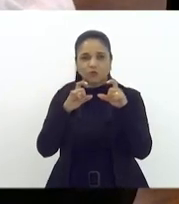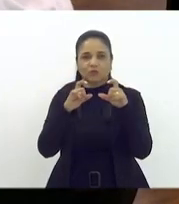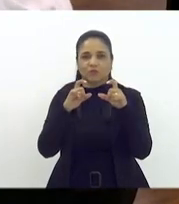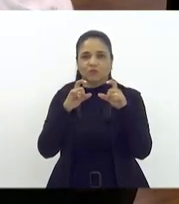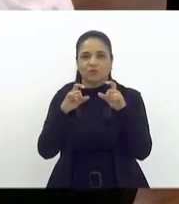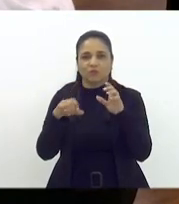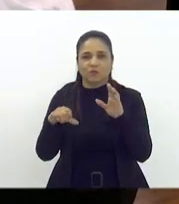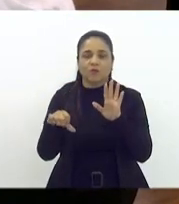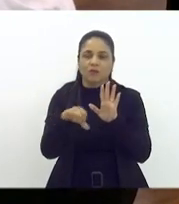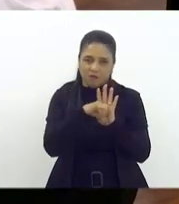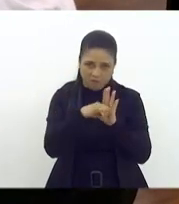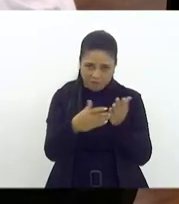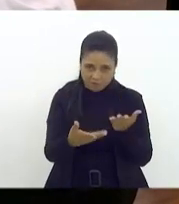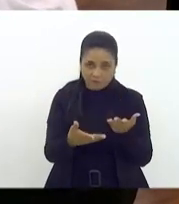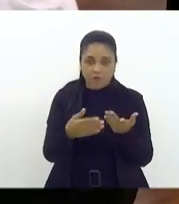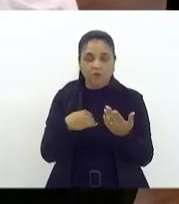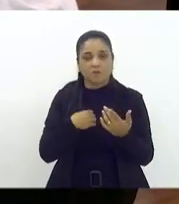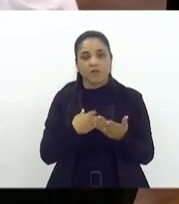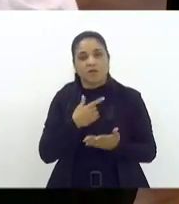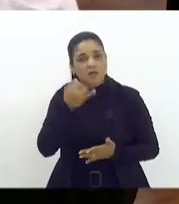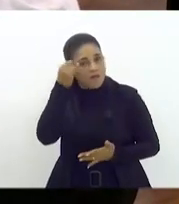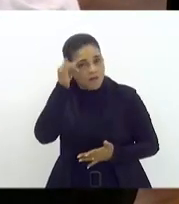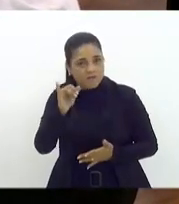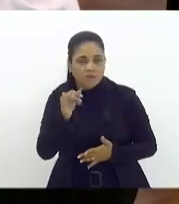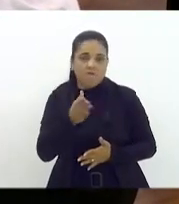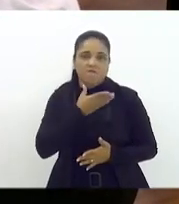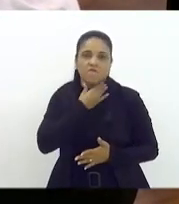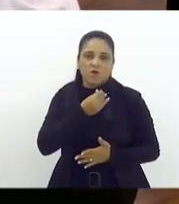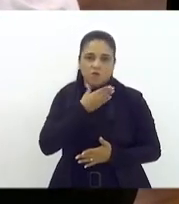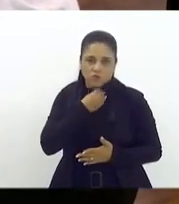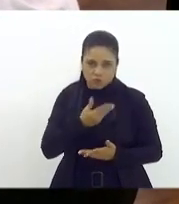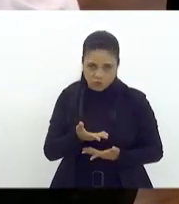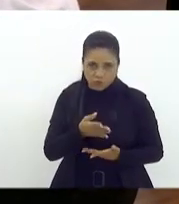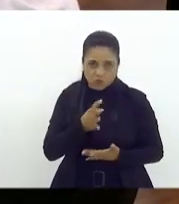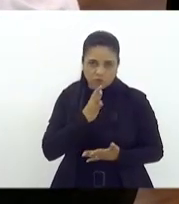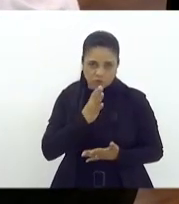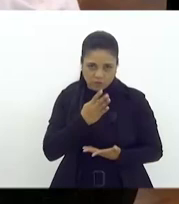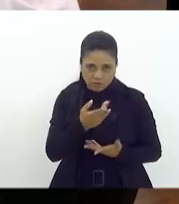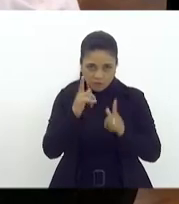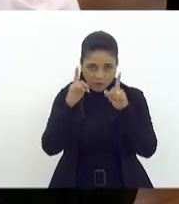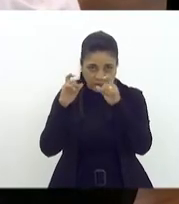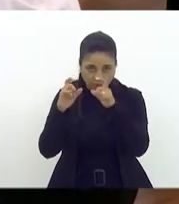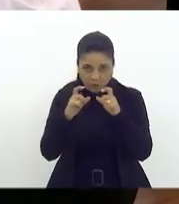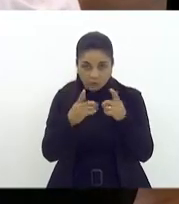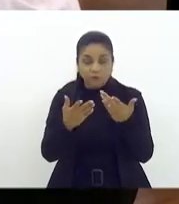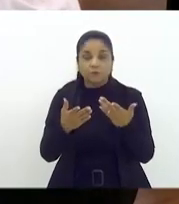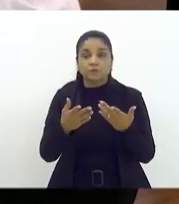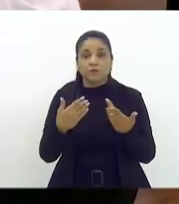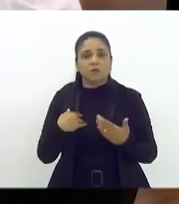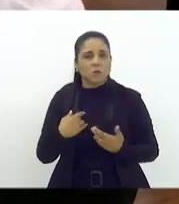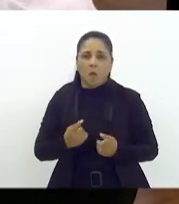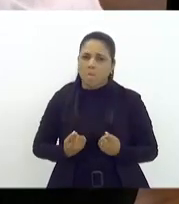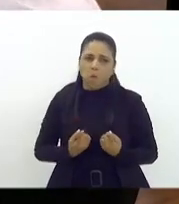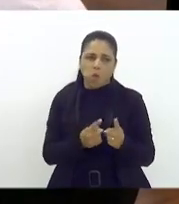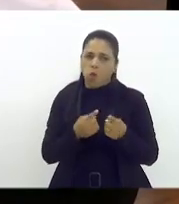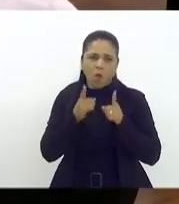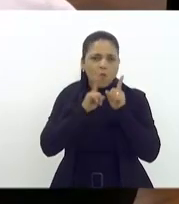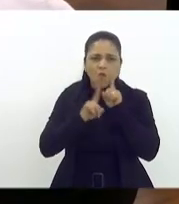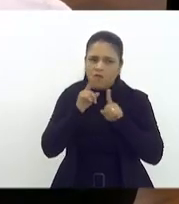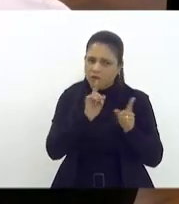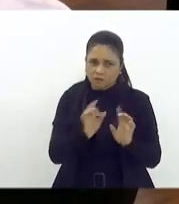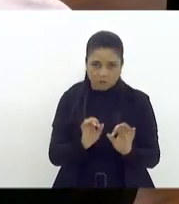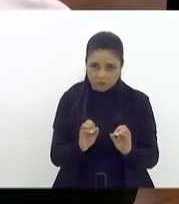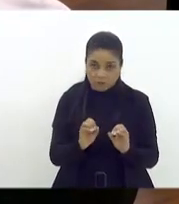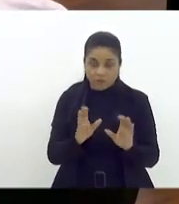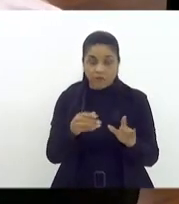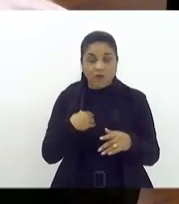falsos reconhecimento então primeiro não é uma provocação com todo respeito Será que o